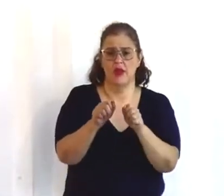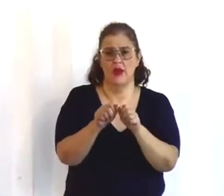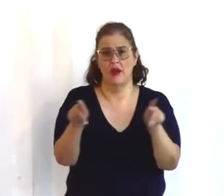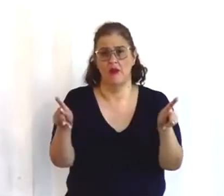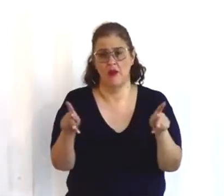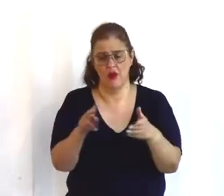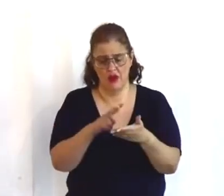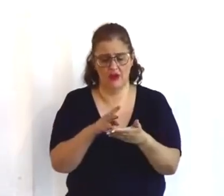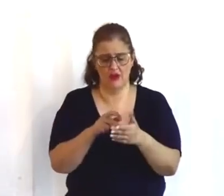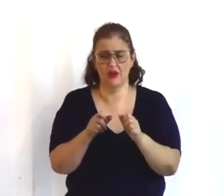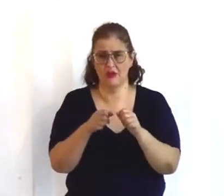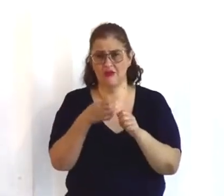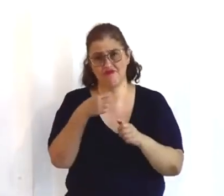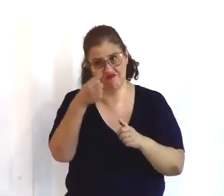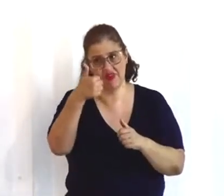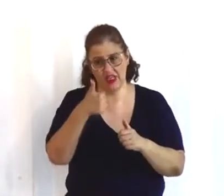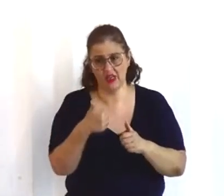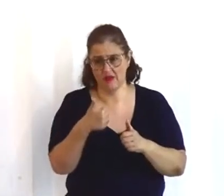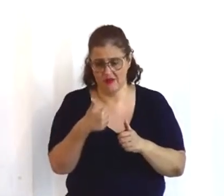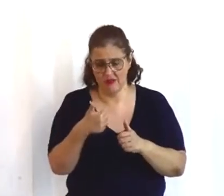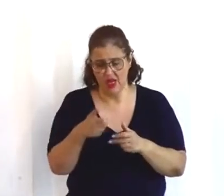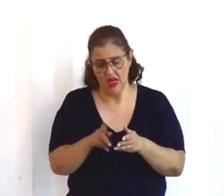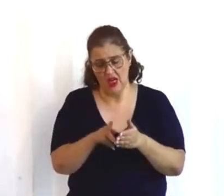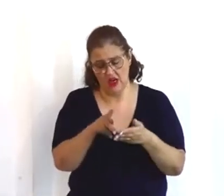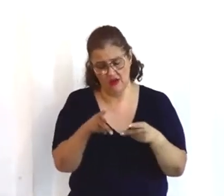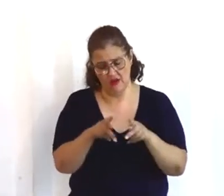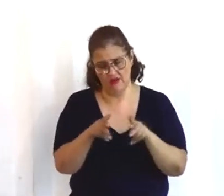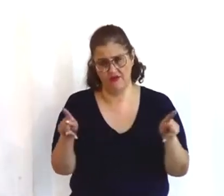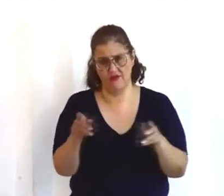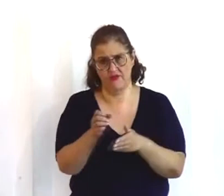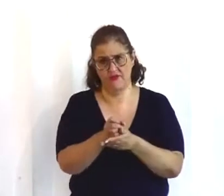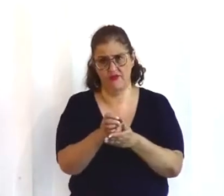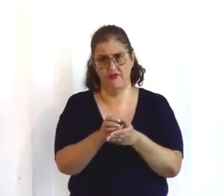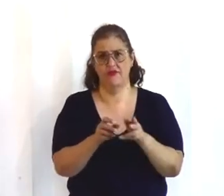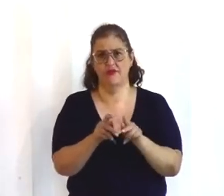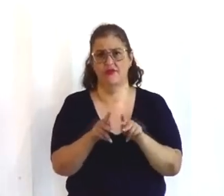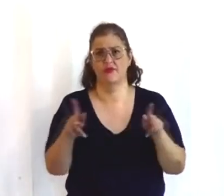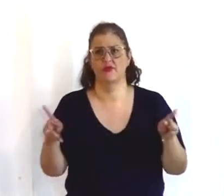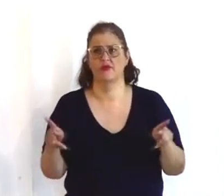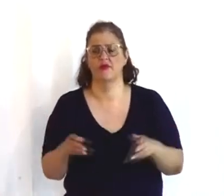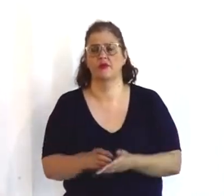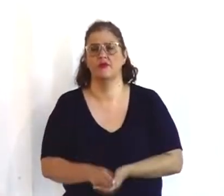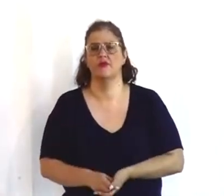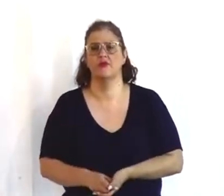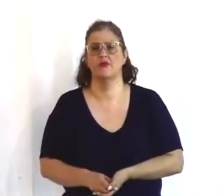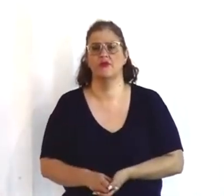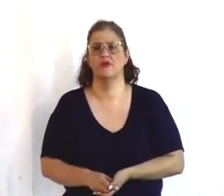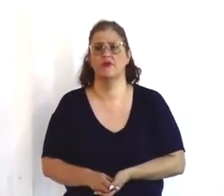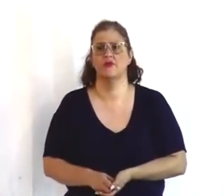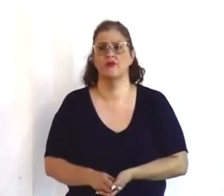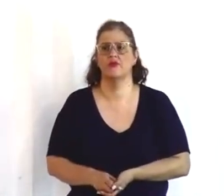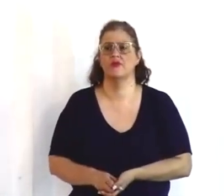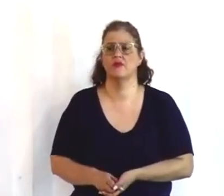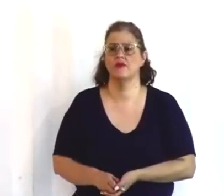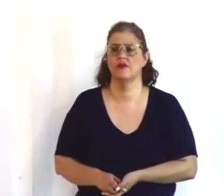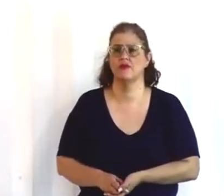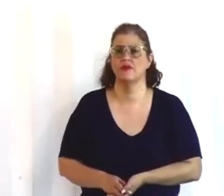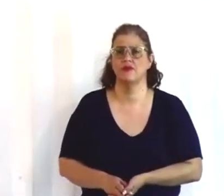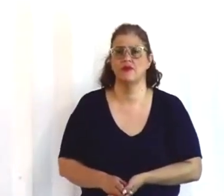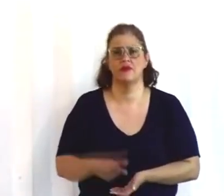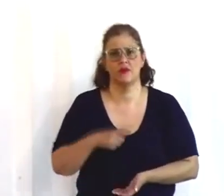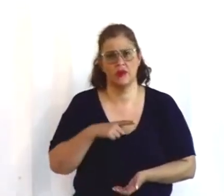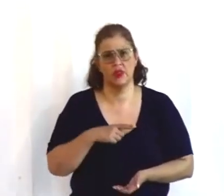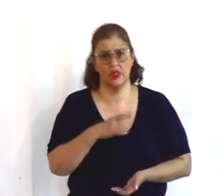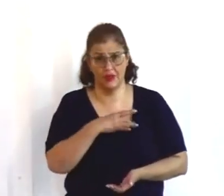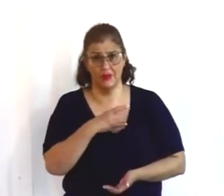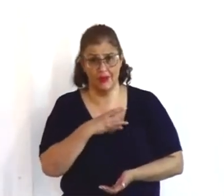nós uma coisa linda. Aliás, digo agora, e vou repetir mais vezes aqui, com certeza. Tem gente que tem medo